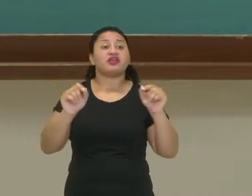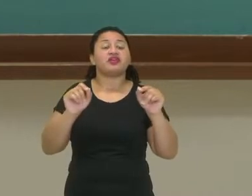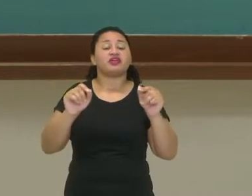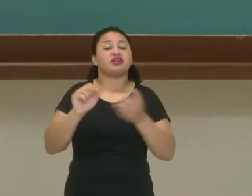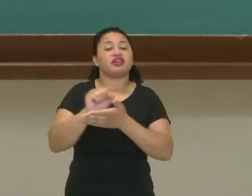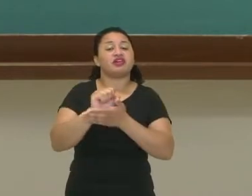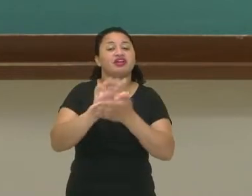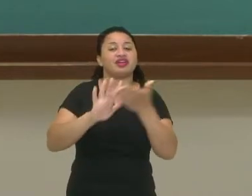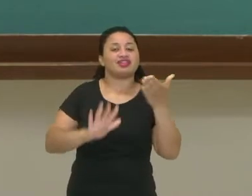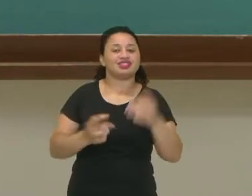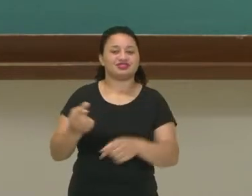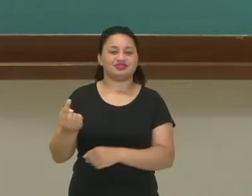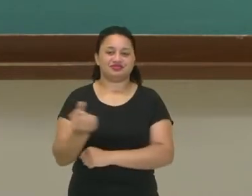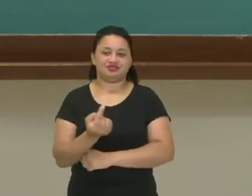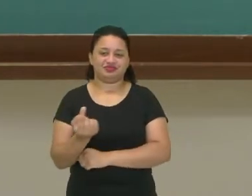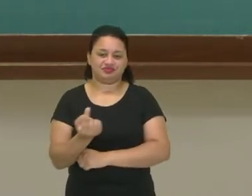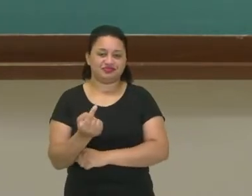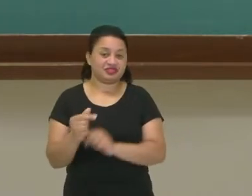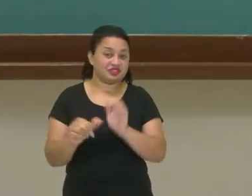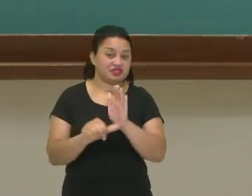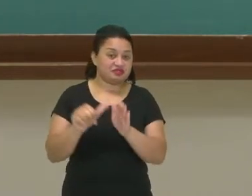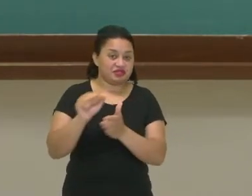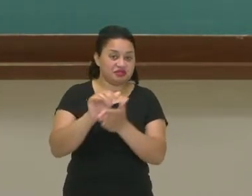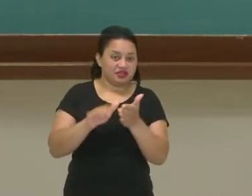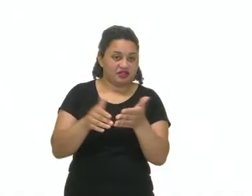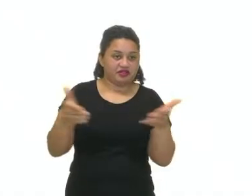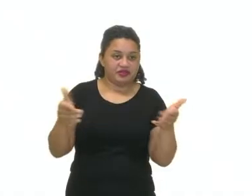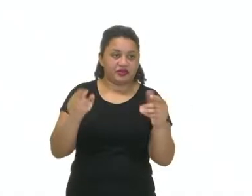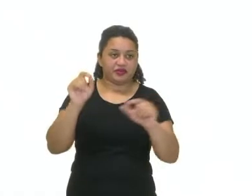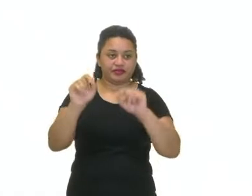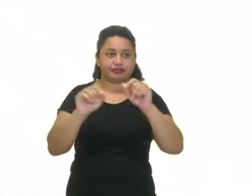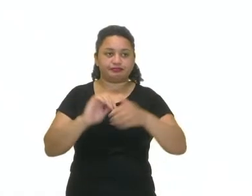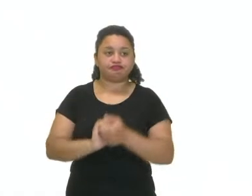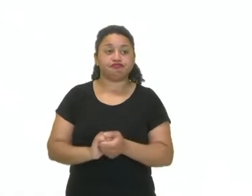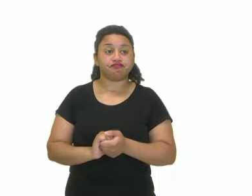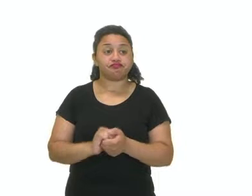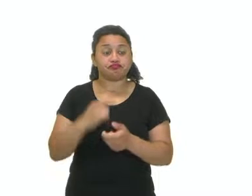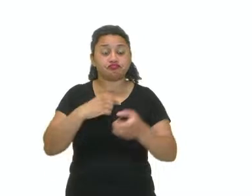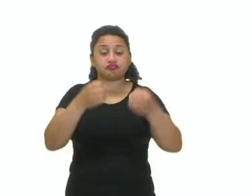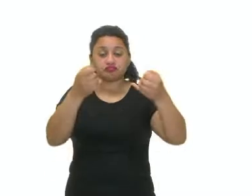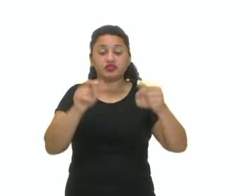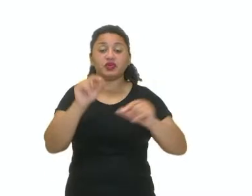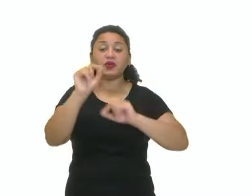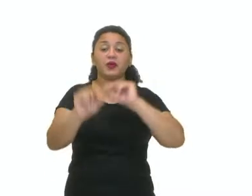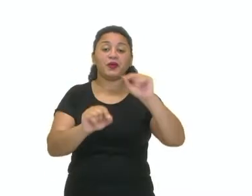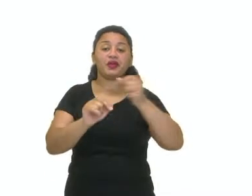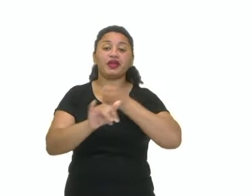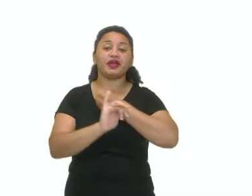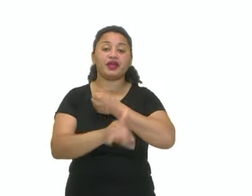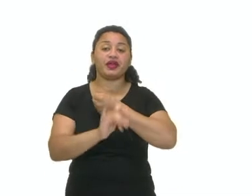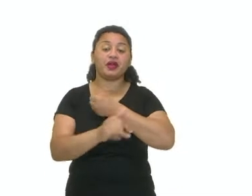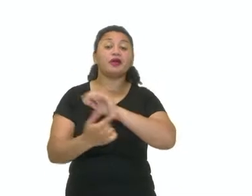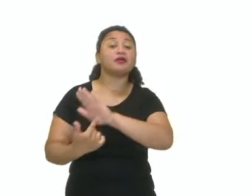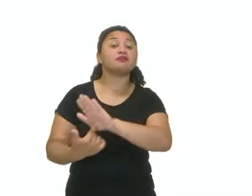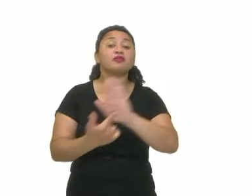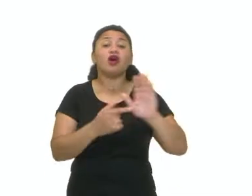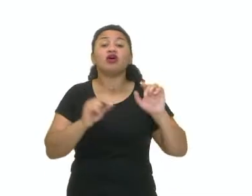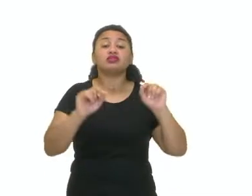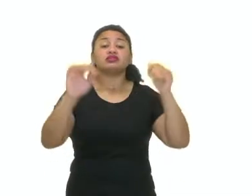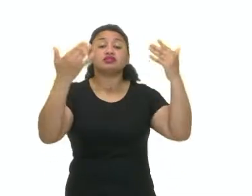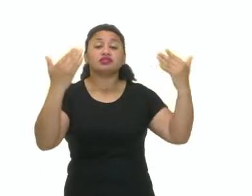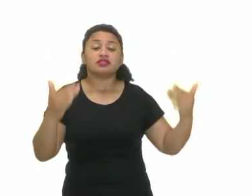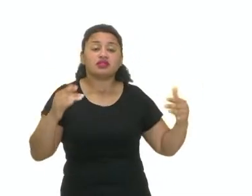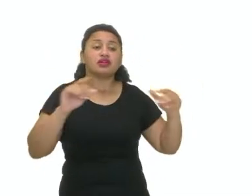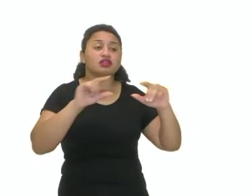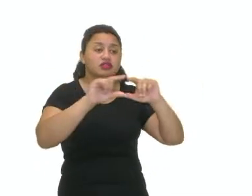fazer a atividade, a primeira atividade da nossa aula. A partir da definição do que é uma crônica, apresente uma análise dos